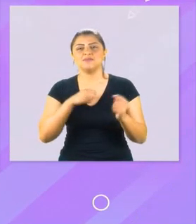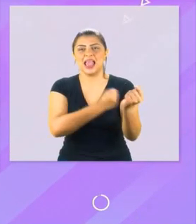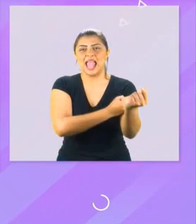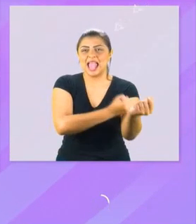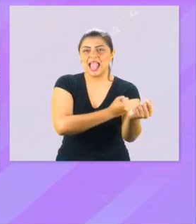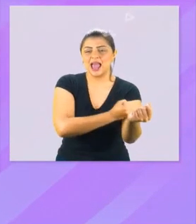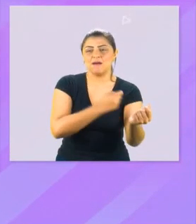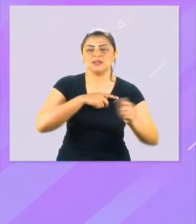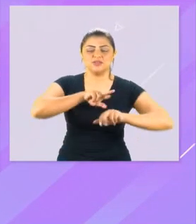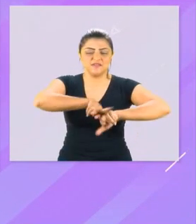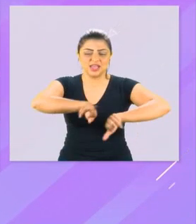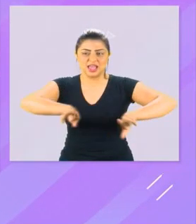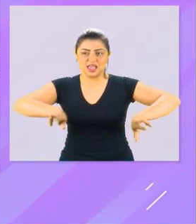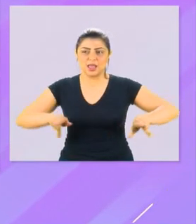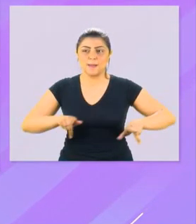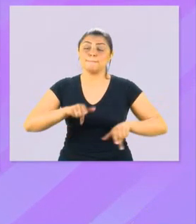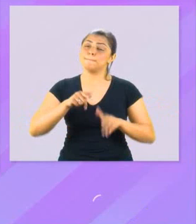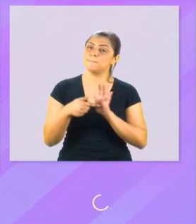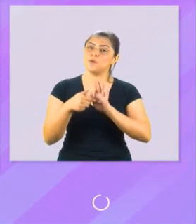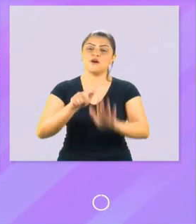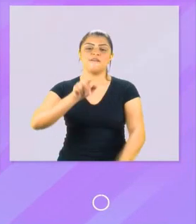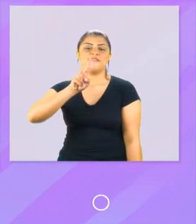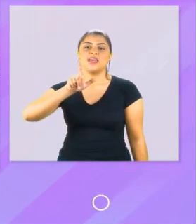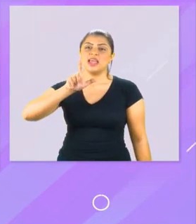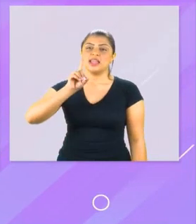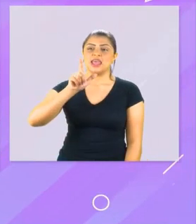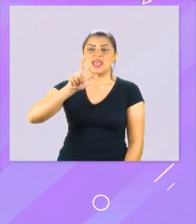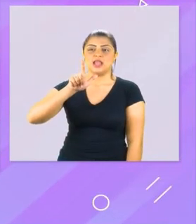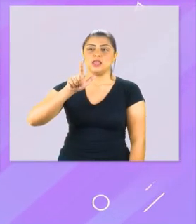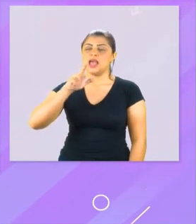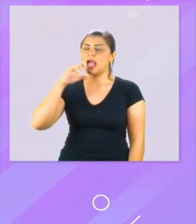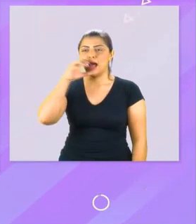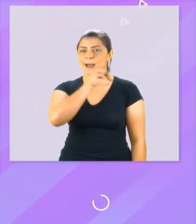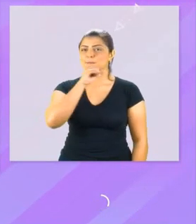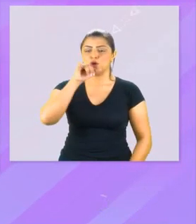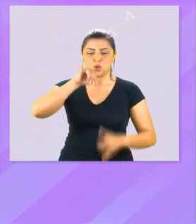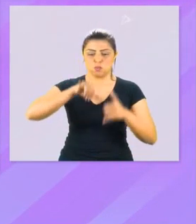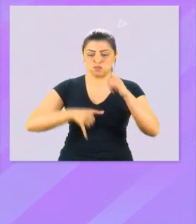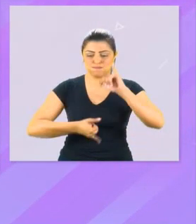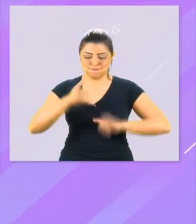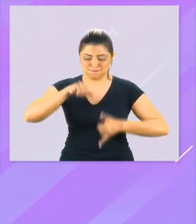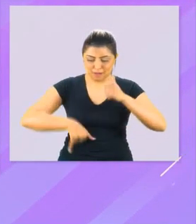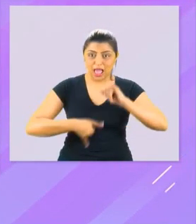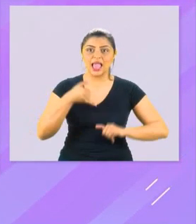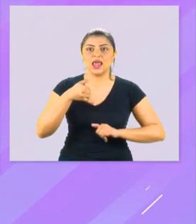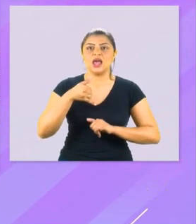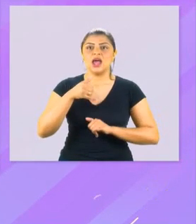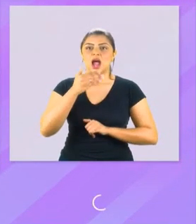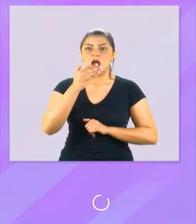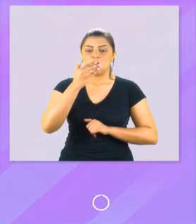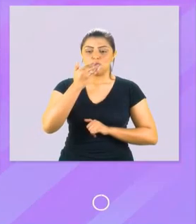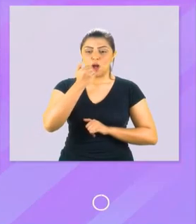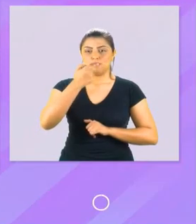ver nos exames de perfil lipídico são os VLDLs. Rapidamente, o colesterol é transformado